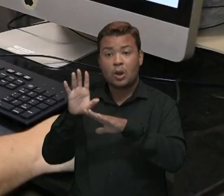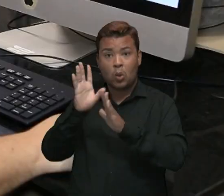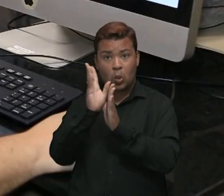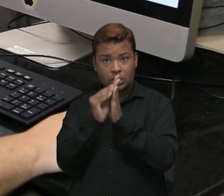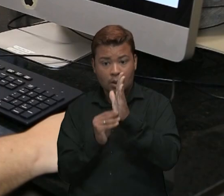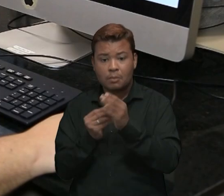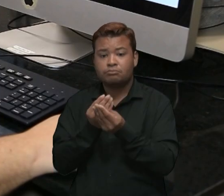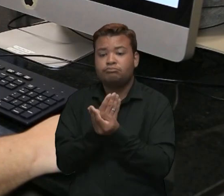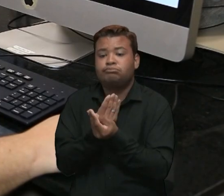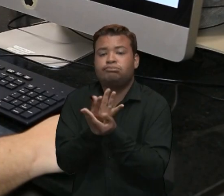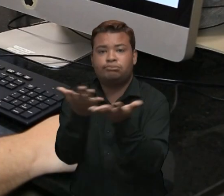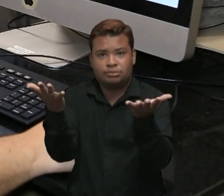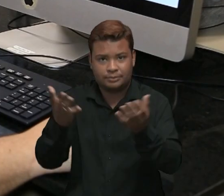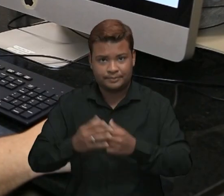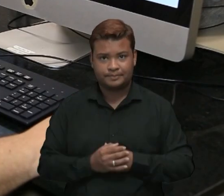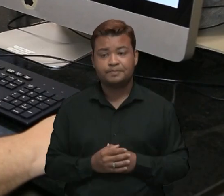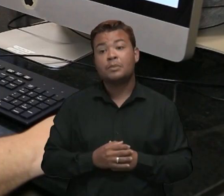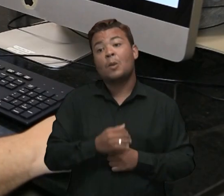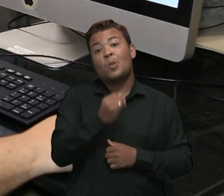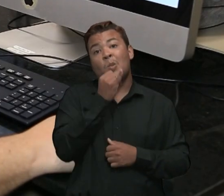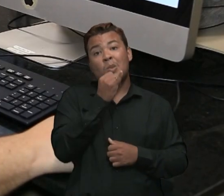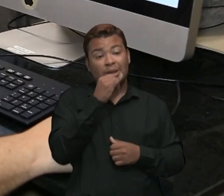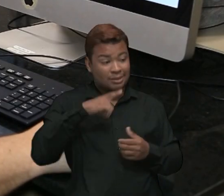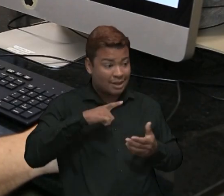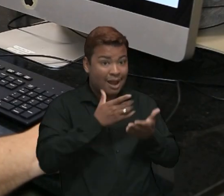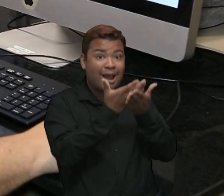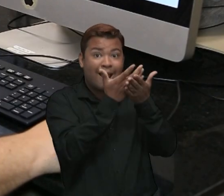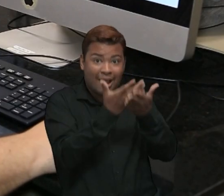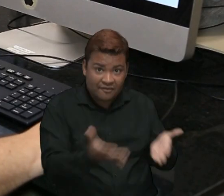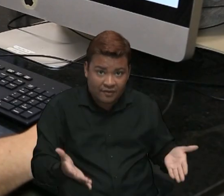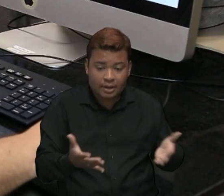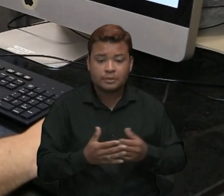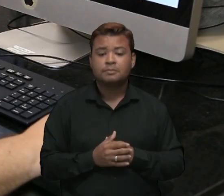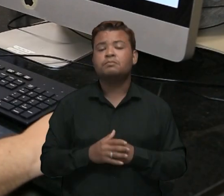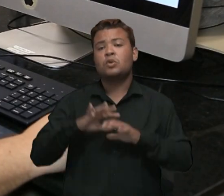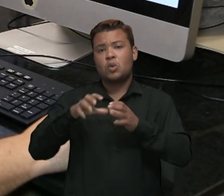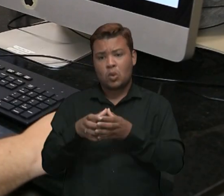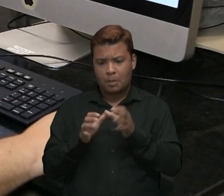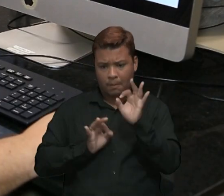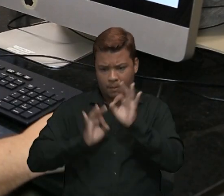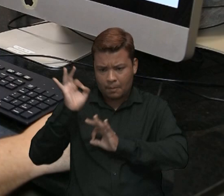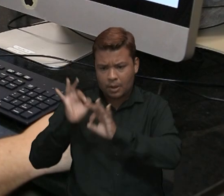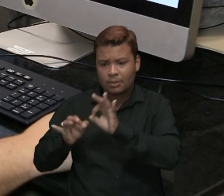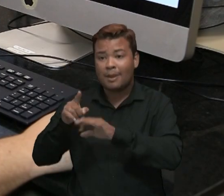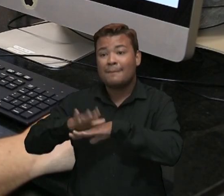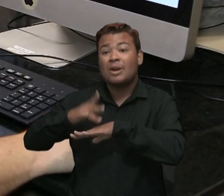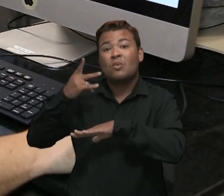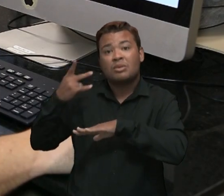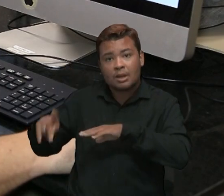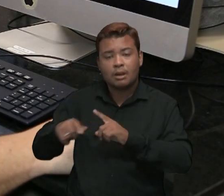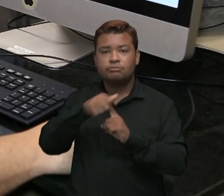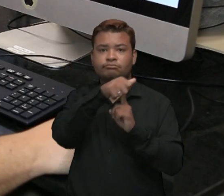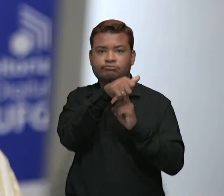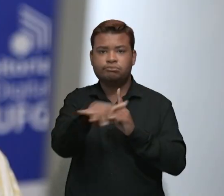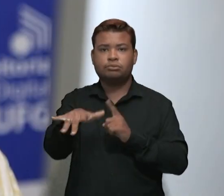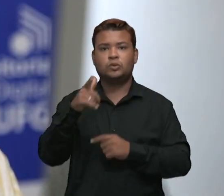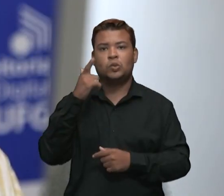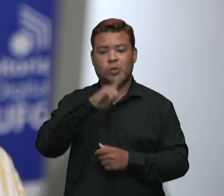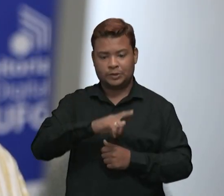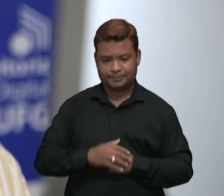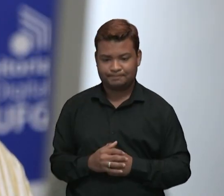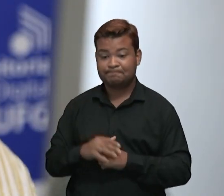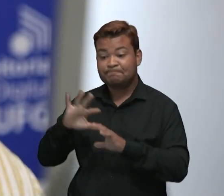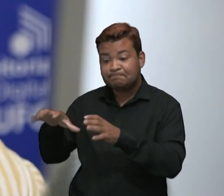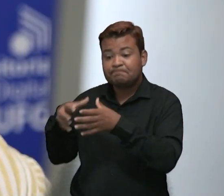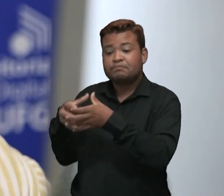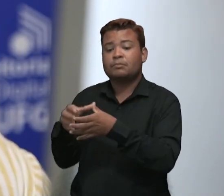conteúdo. Então, quando há um evento, por exemplo, a própria organização que faz a transmissão na plataforma. A equipe